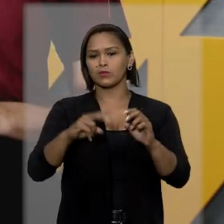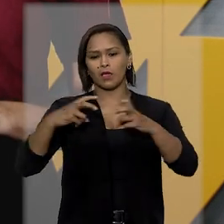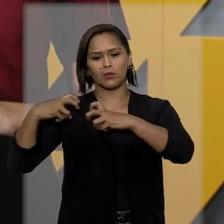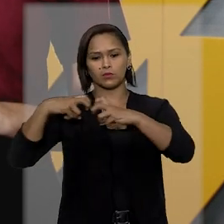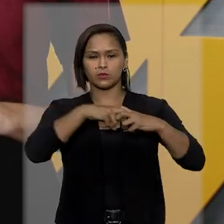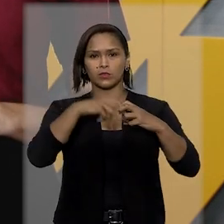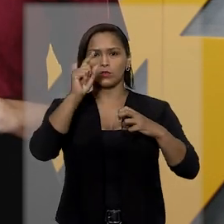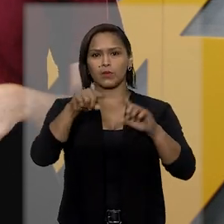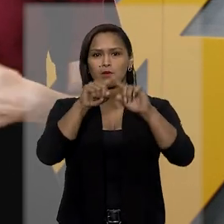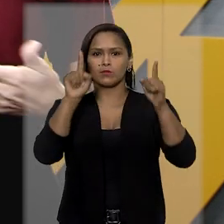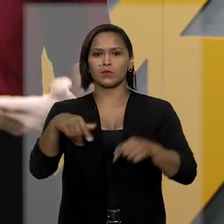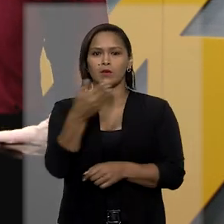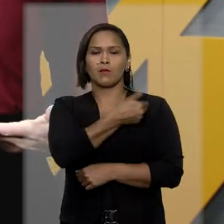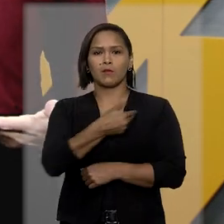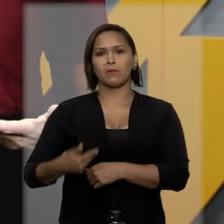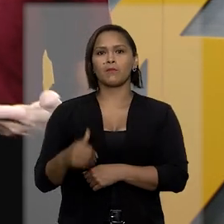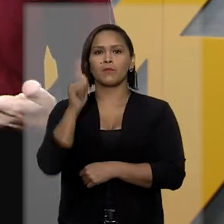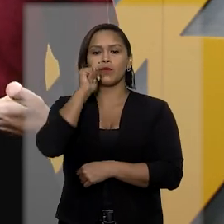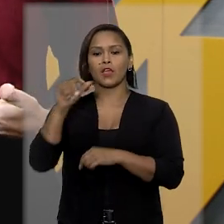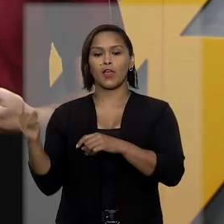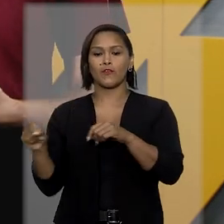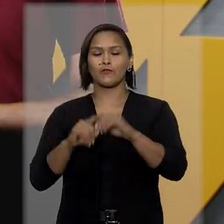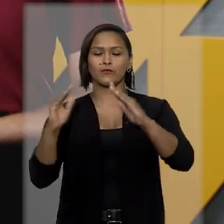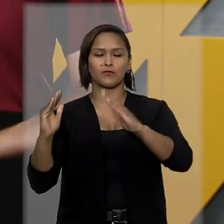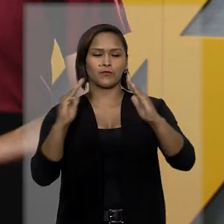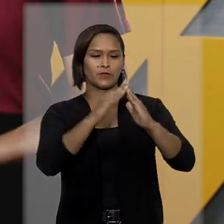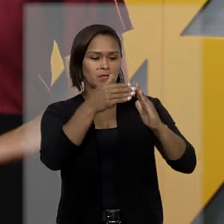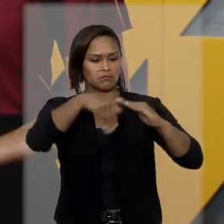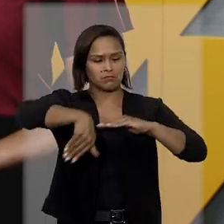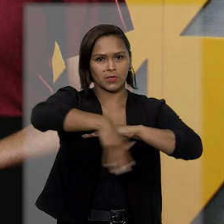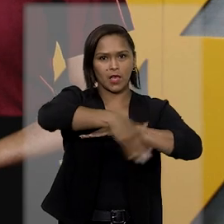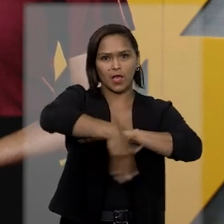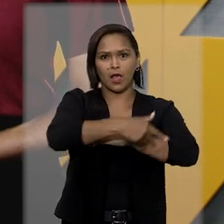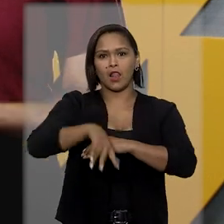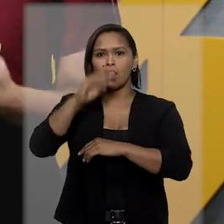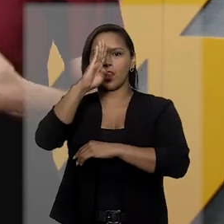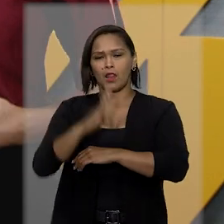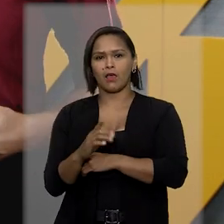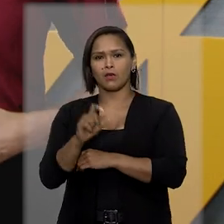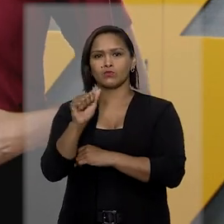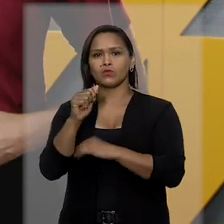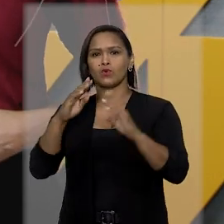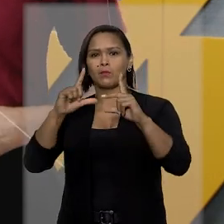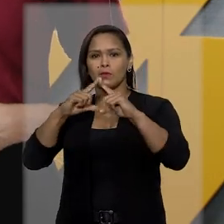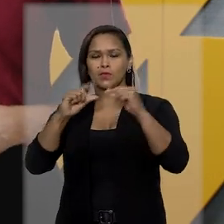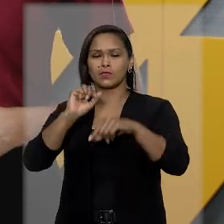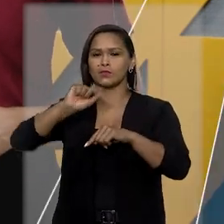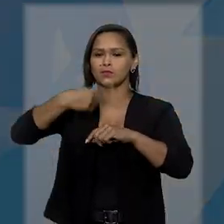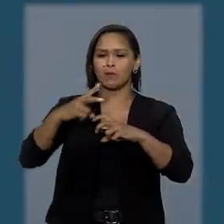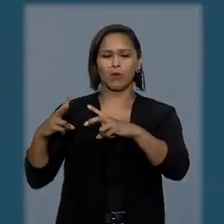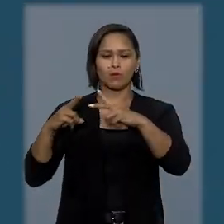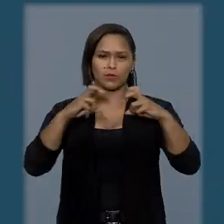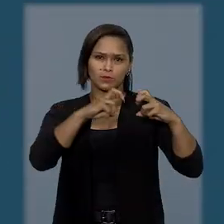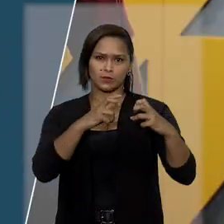atropelado uma servidora pública em frente à casa dela, no Lago Sul, em Brasília, depois de uma briga de